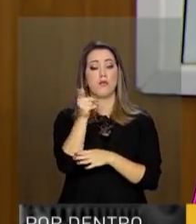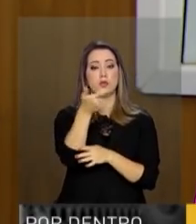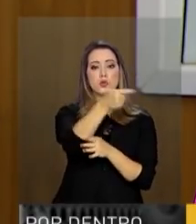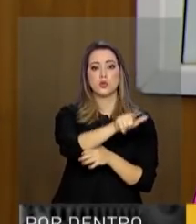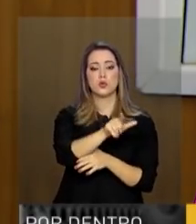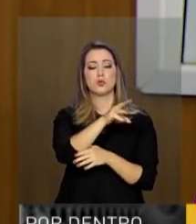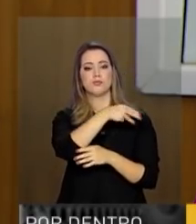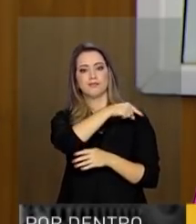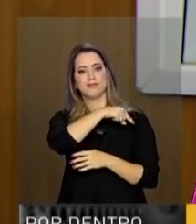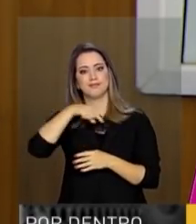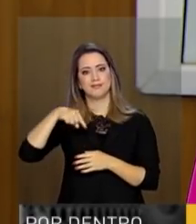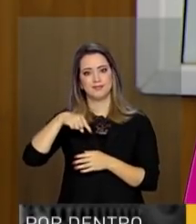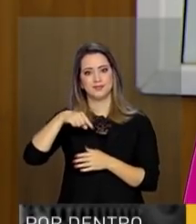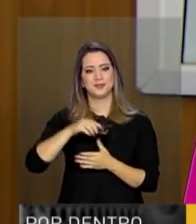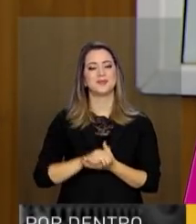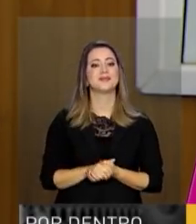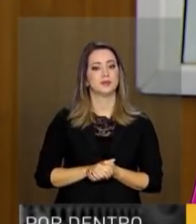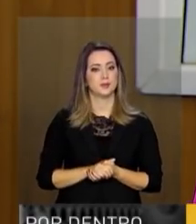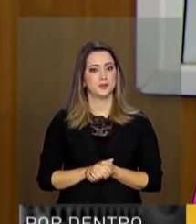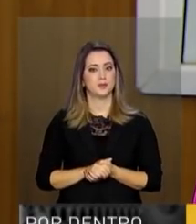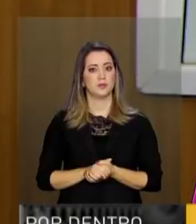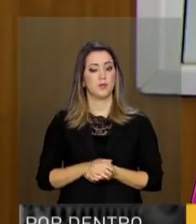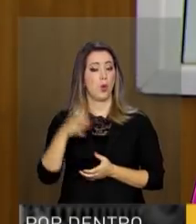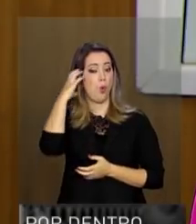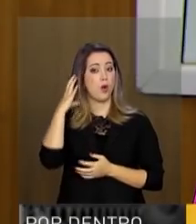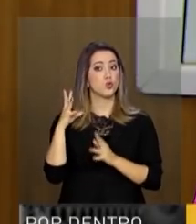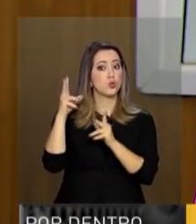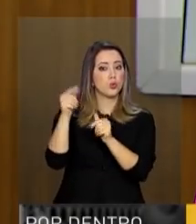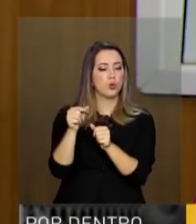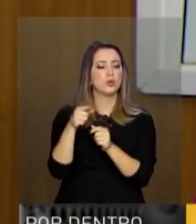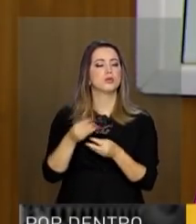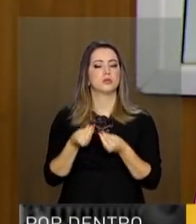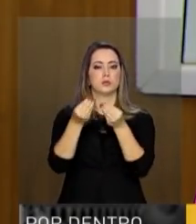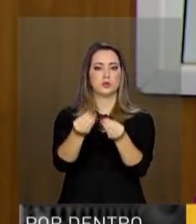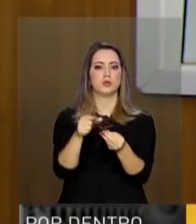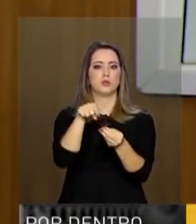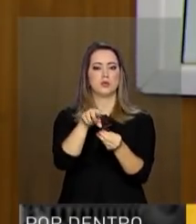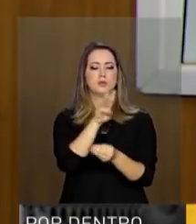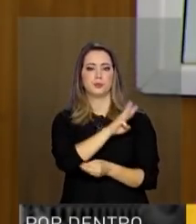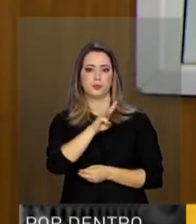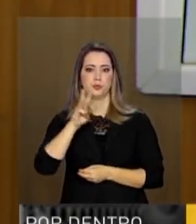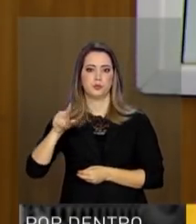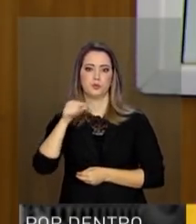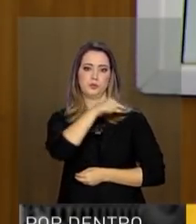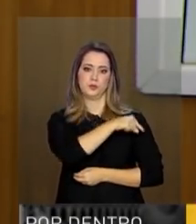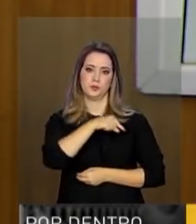no canal da TVNBR no YouTube. O áudio completo também está disponível no site